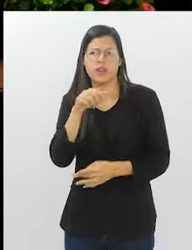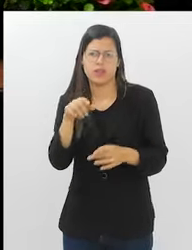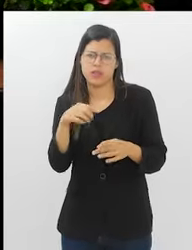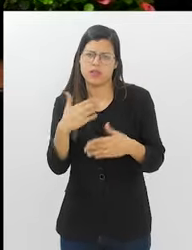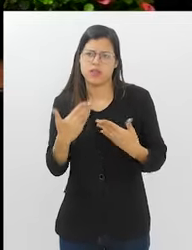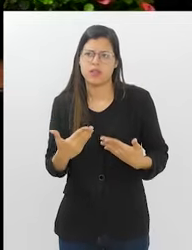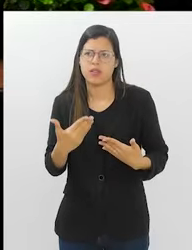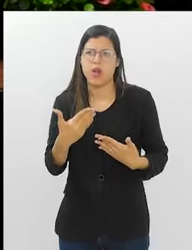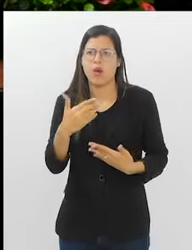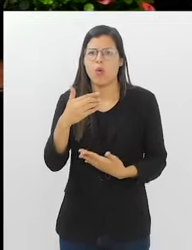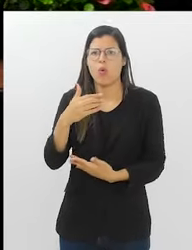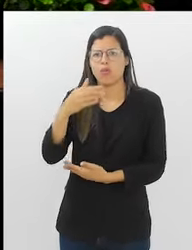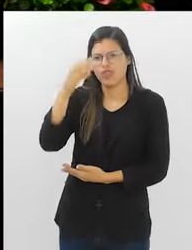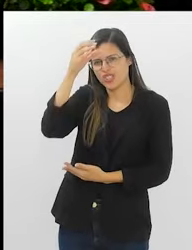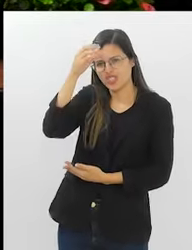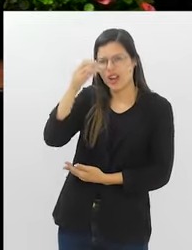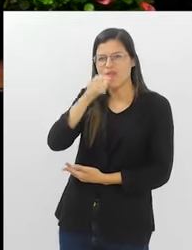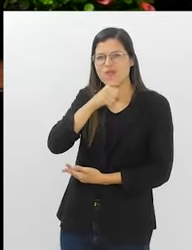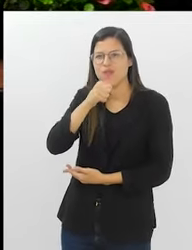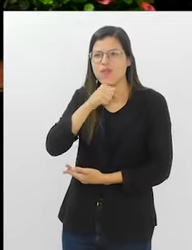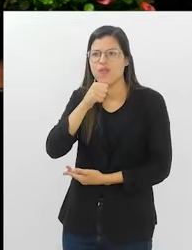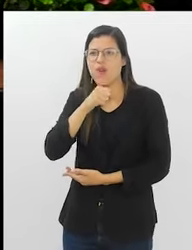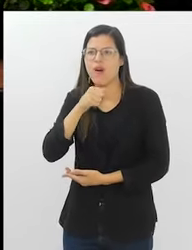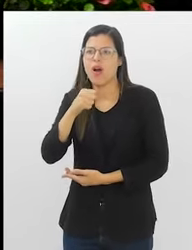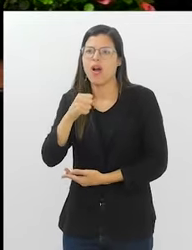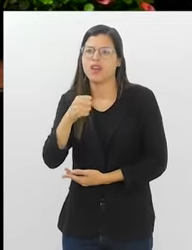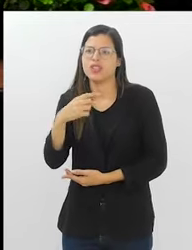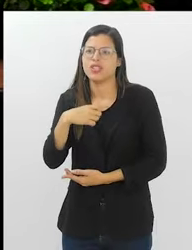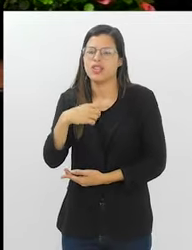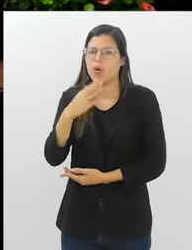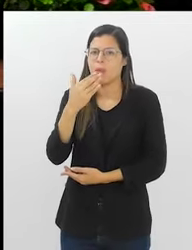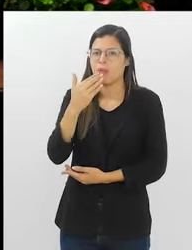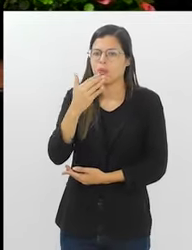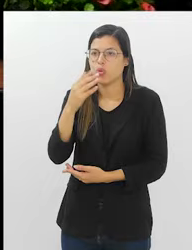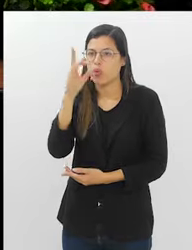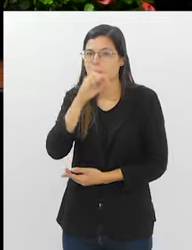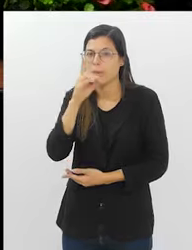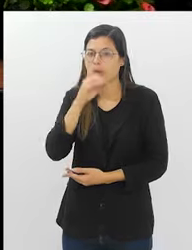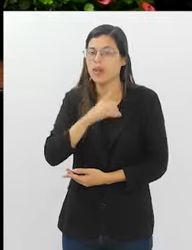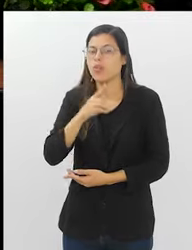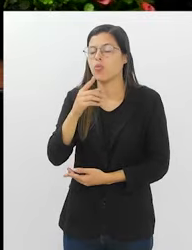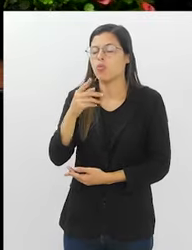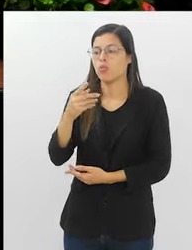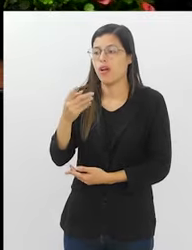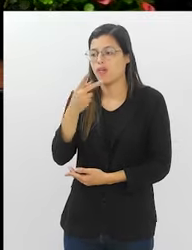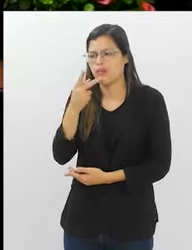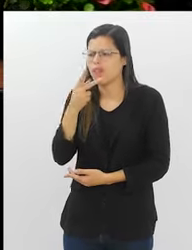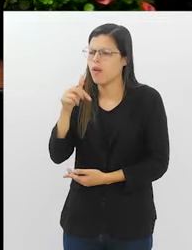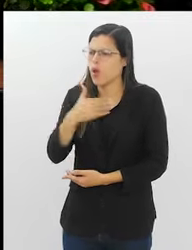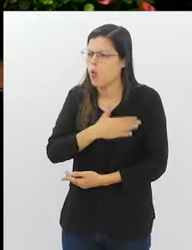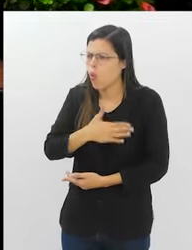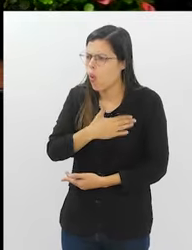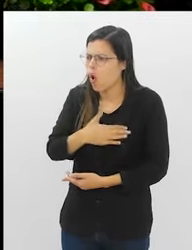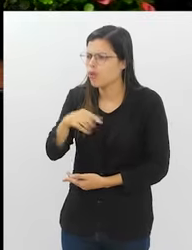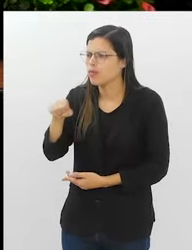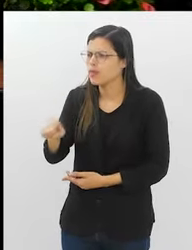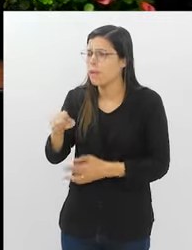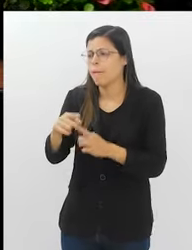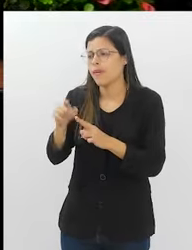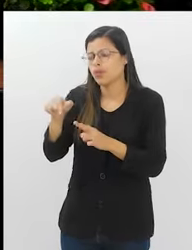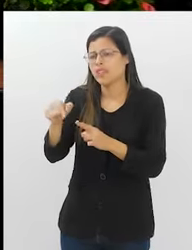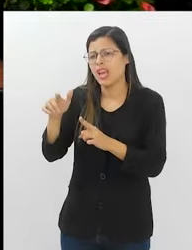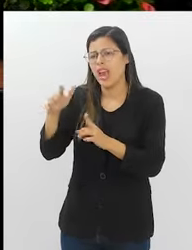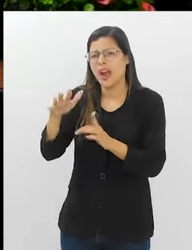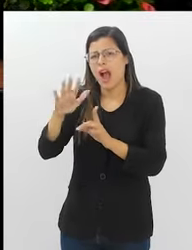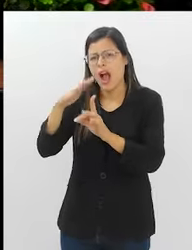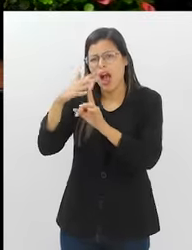quando a gente tinha aquele almoço de domingo, elas diziam, meu filho, eu gosto muito de você, mas você é adorador do demônio, você está no inferno. Eu dizia, tá bom,